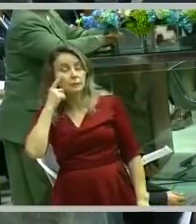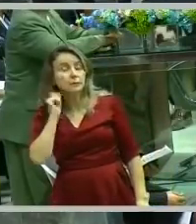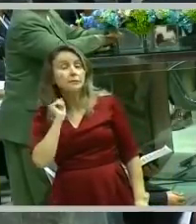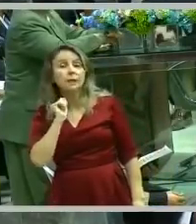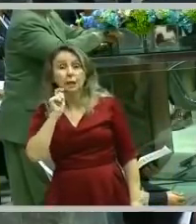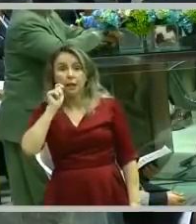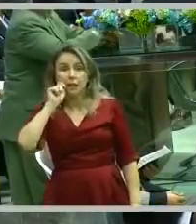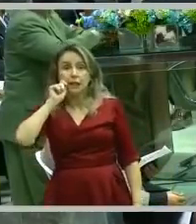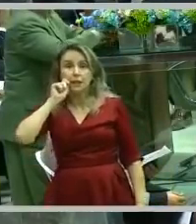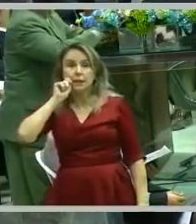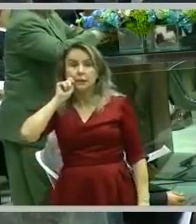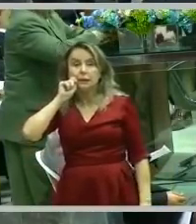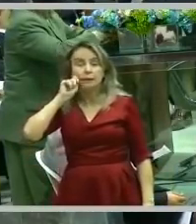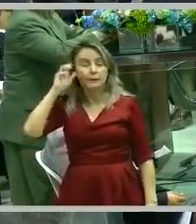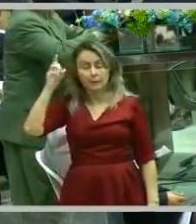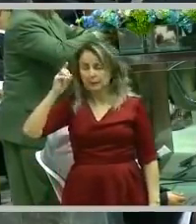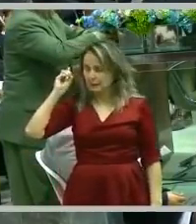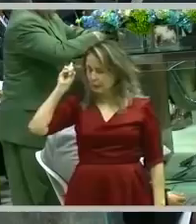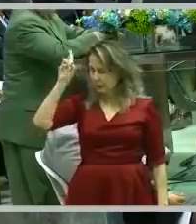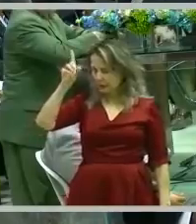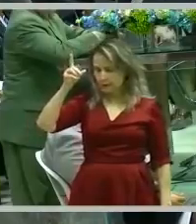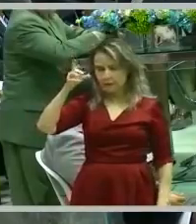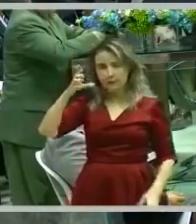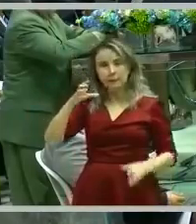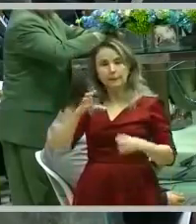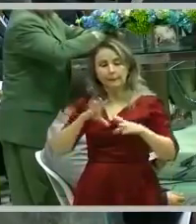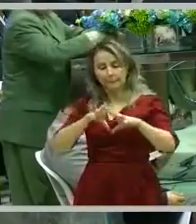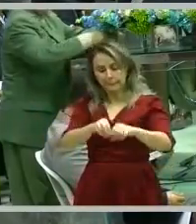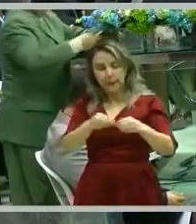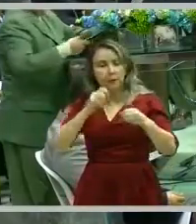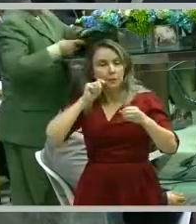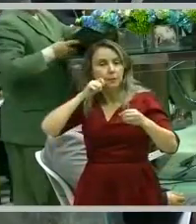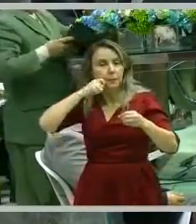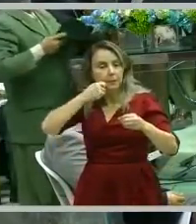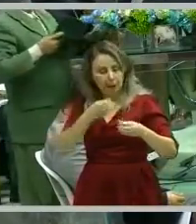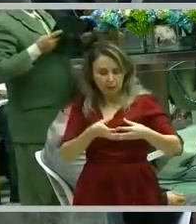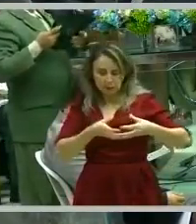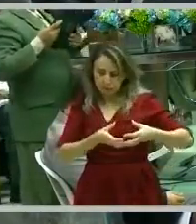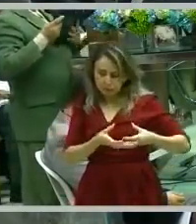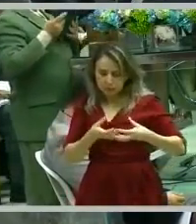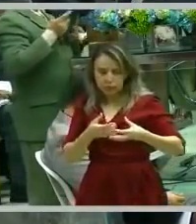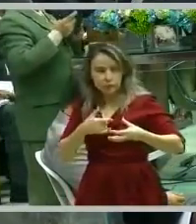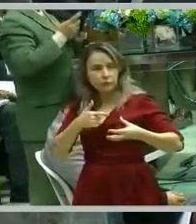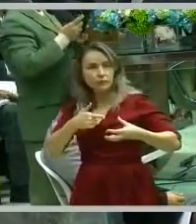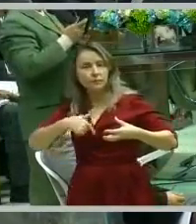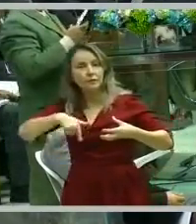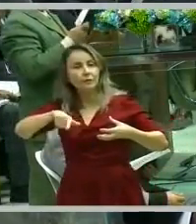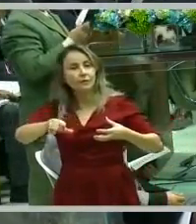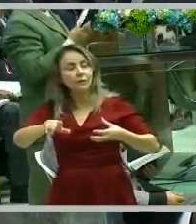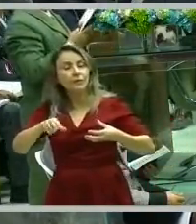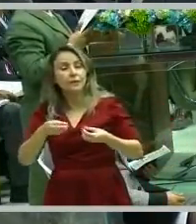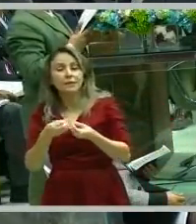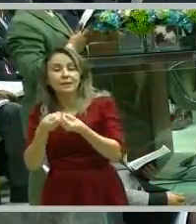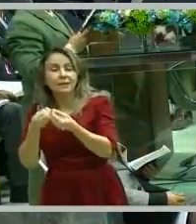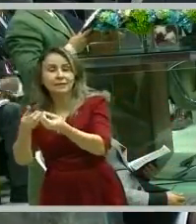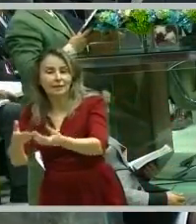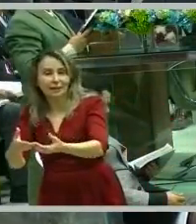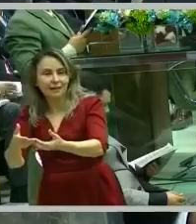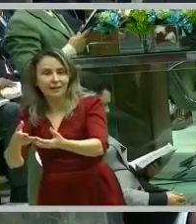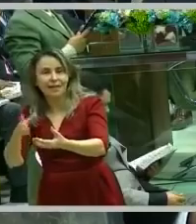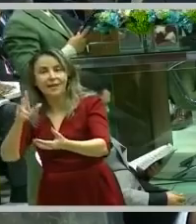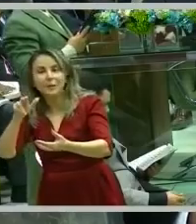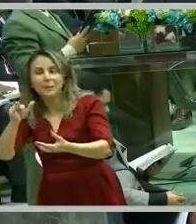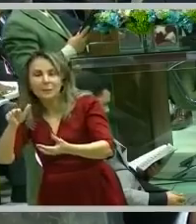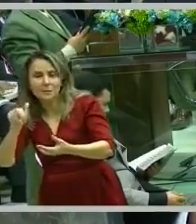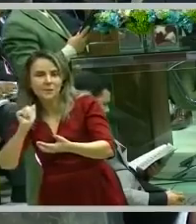aconteceu? Glória a Deus. É, capítulo 17, e o versículo... 28. 28,